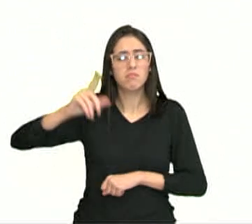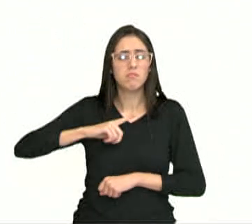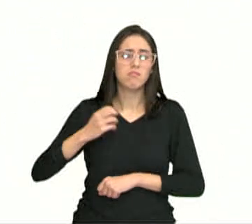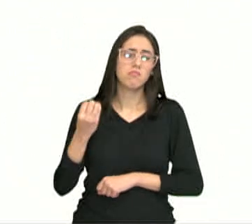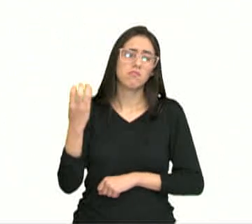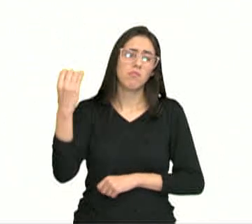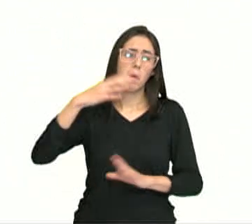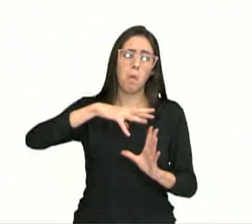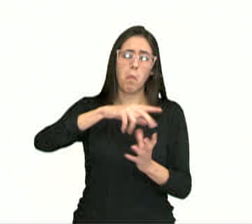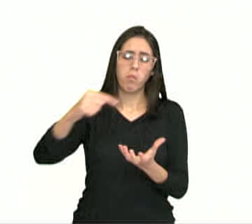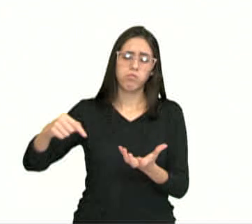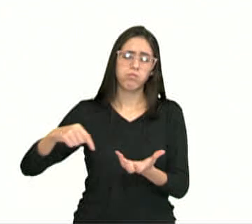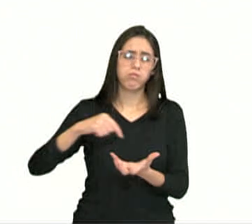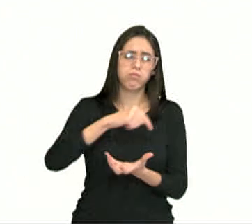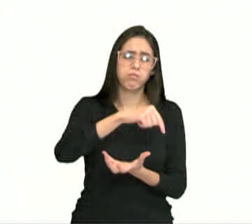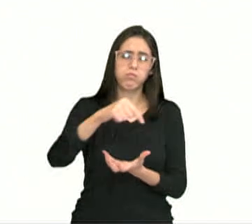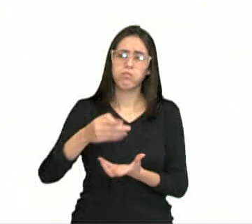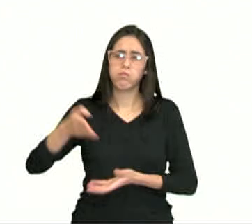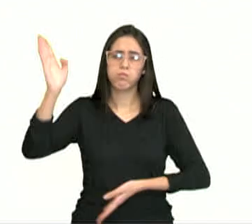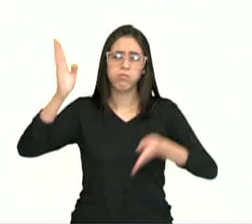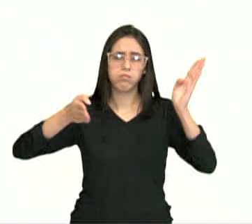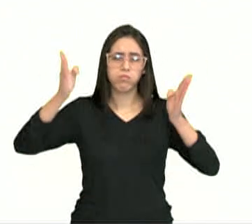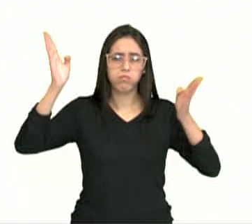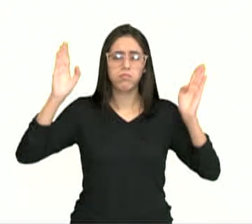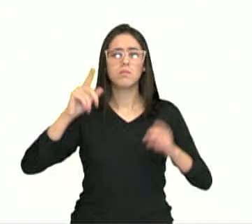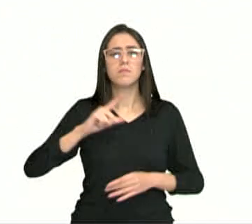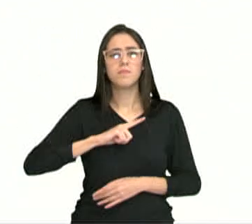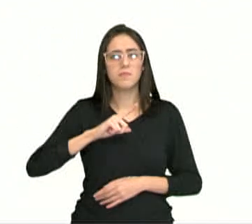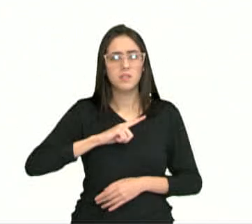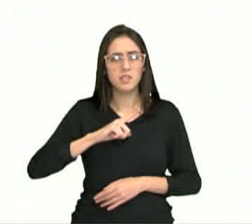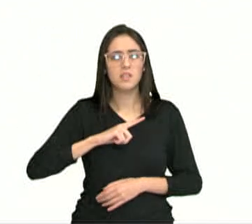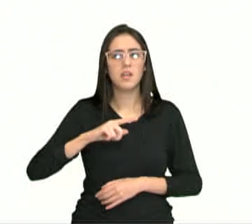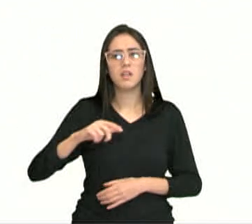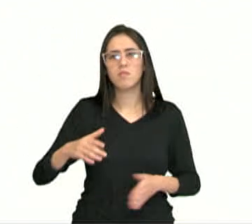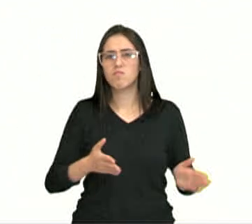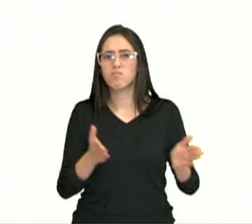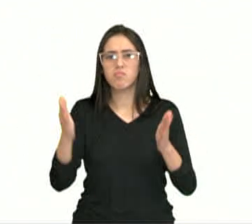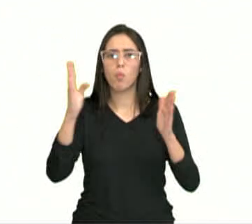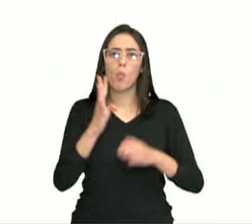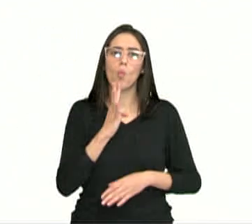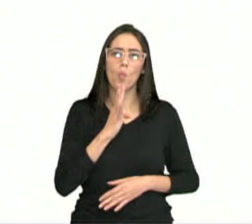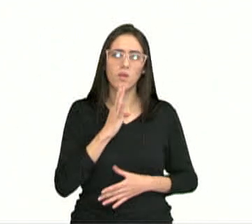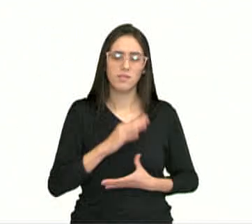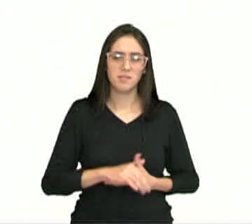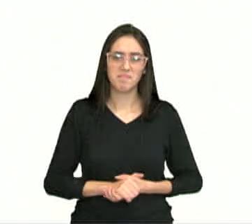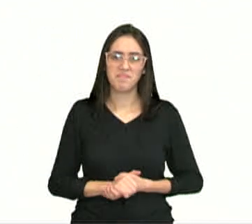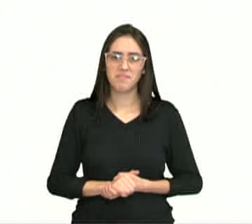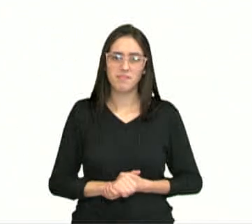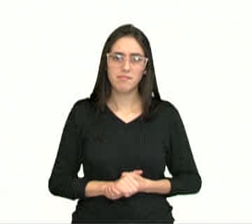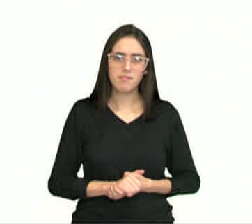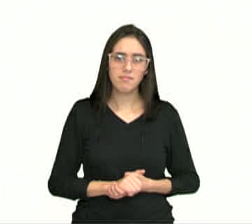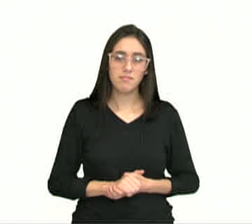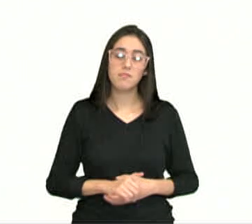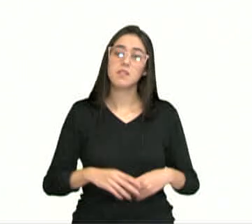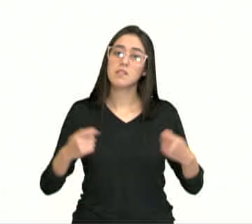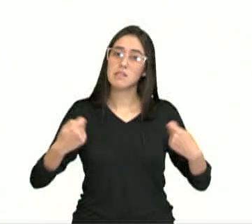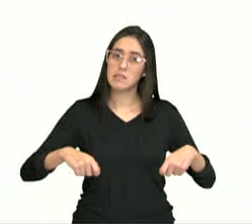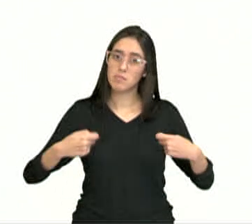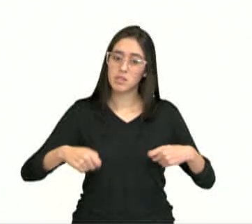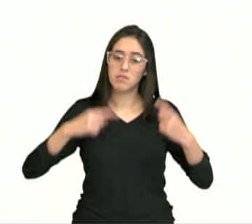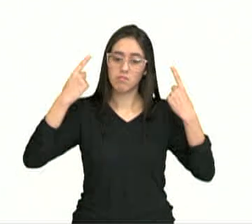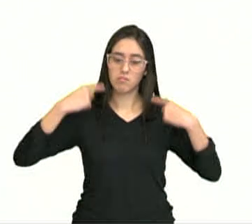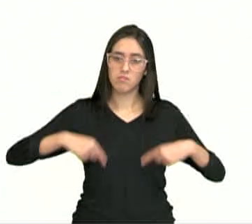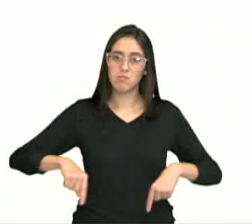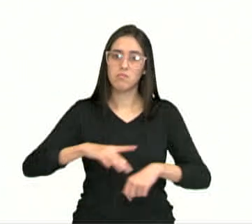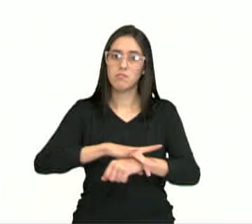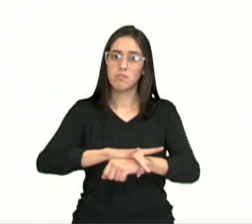pelo mundo, divulgando o uso da bicicleta como meio de transporte alternativo. É necessário um bom número de equipamentos e